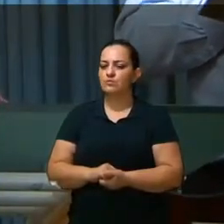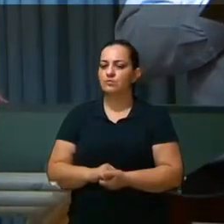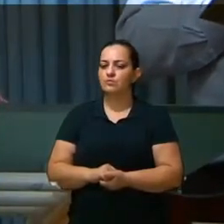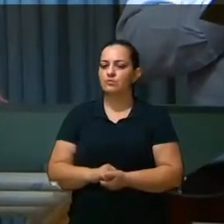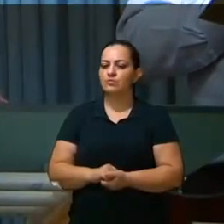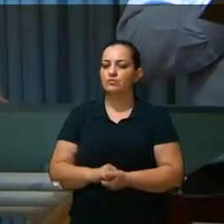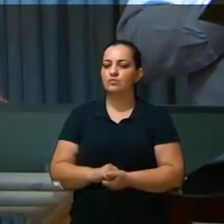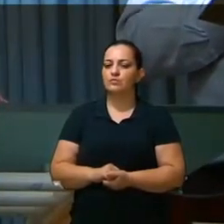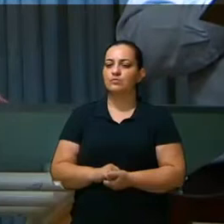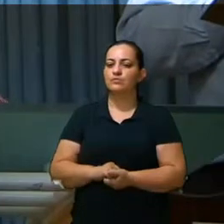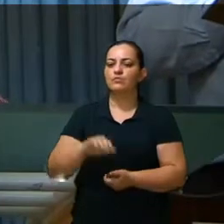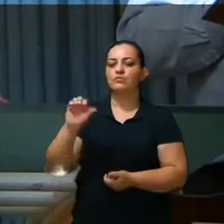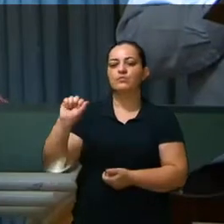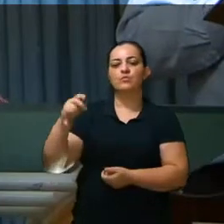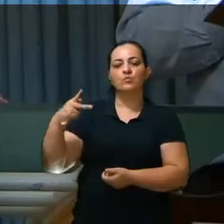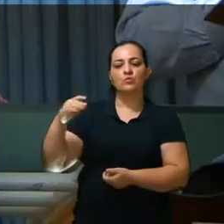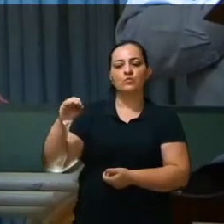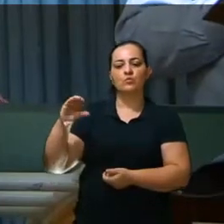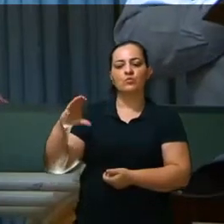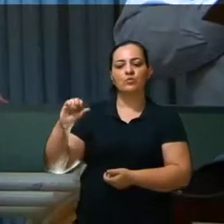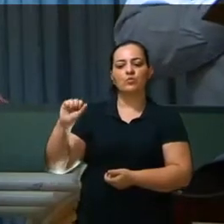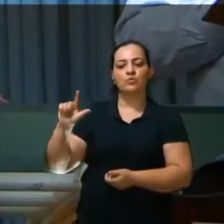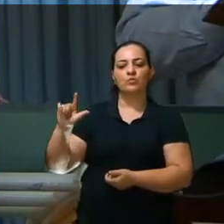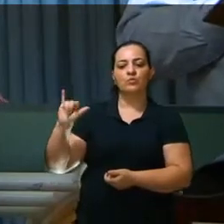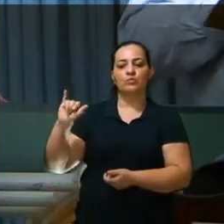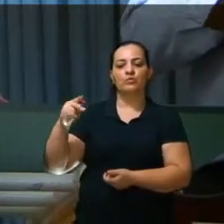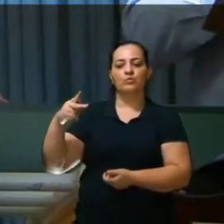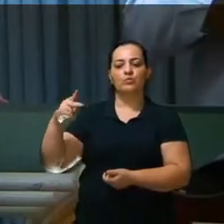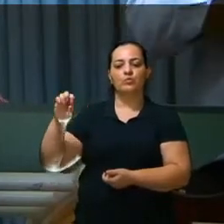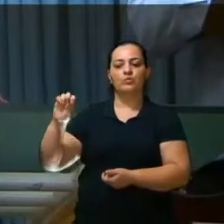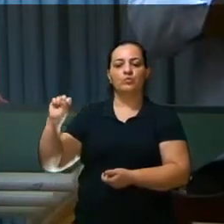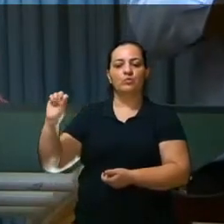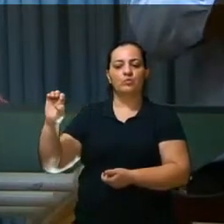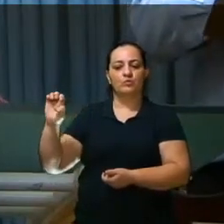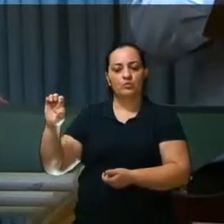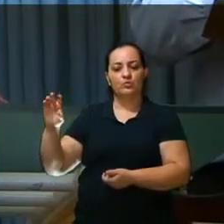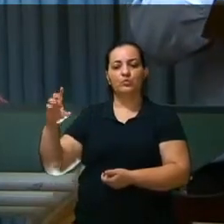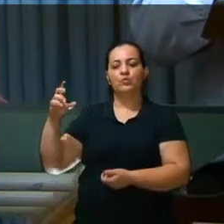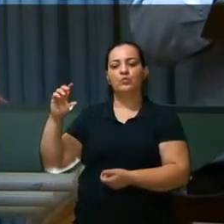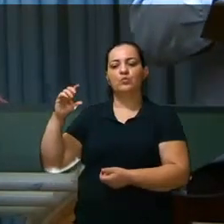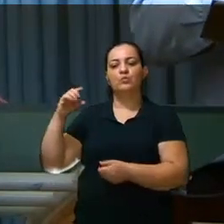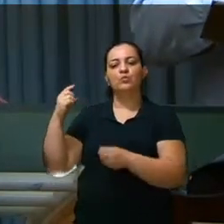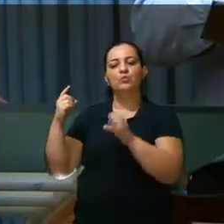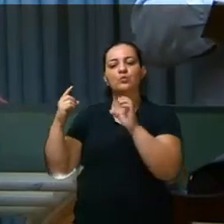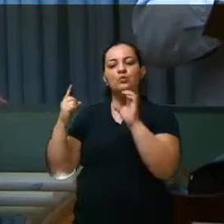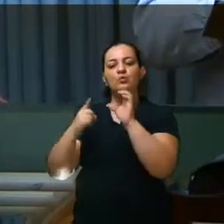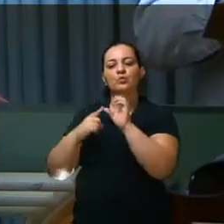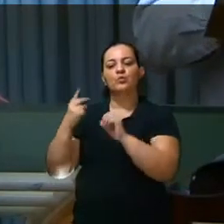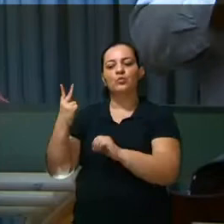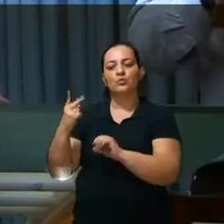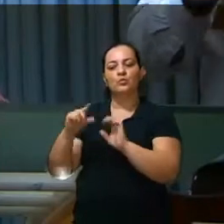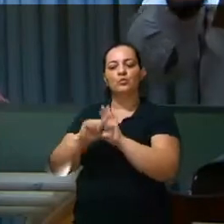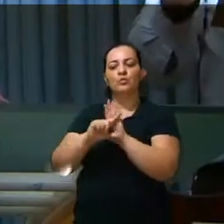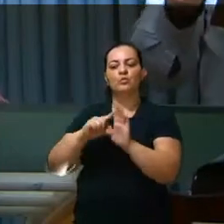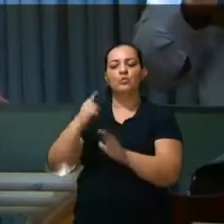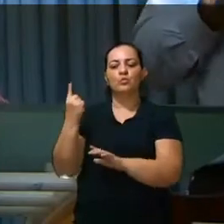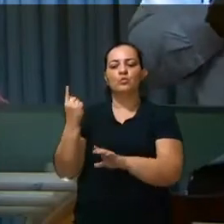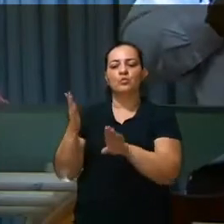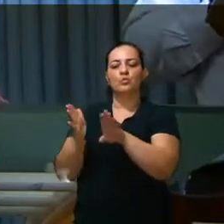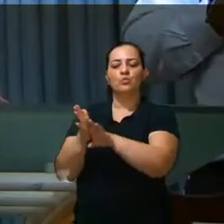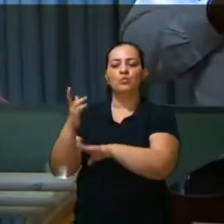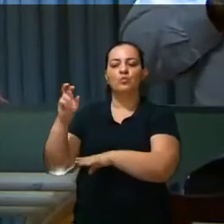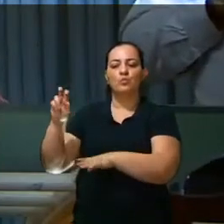o clip 2 o ciclo 1 ao 5 se